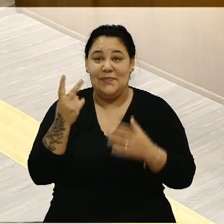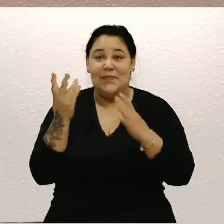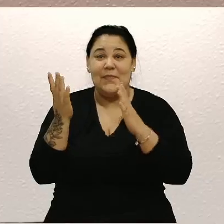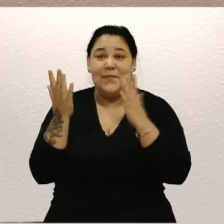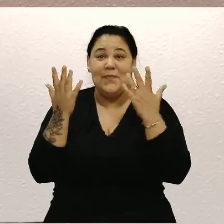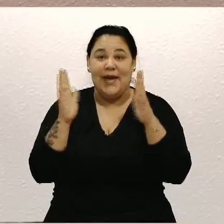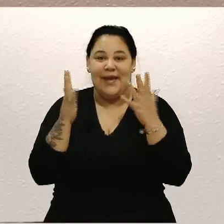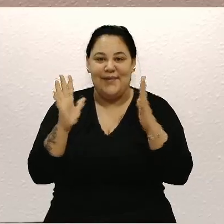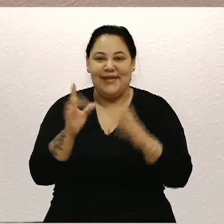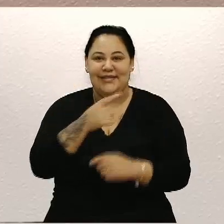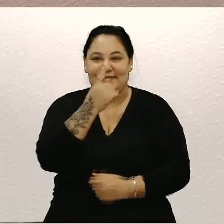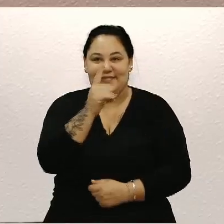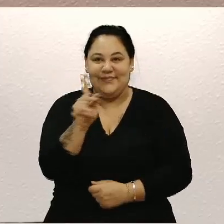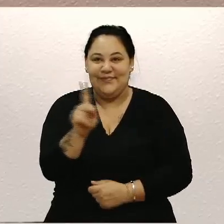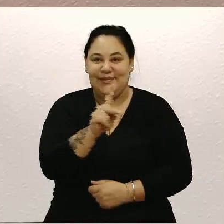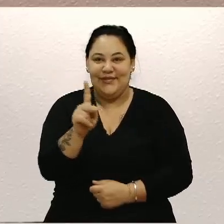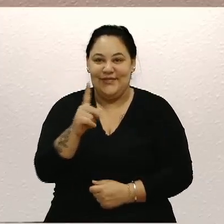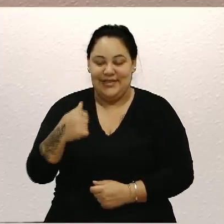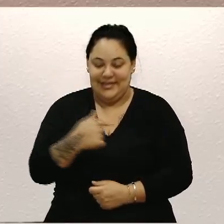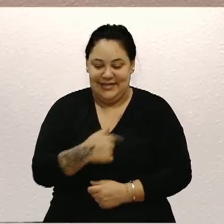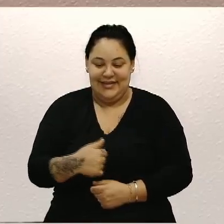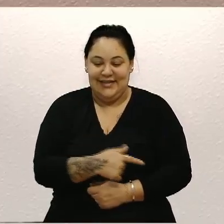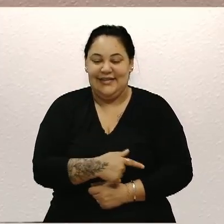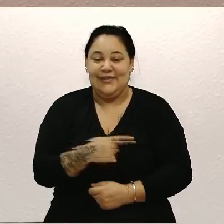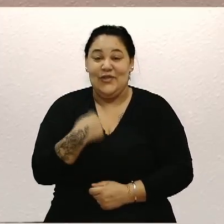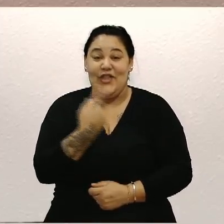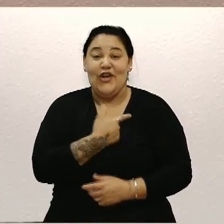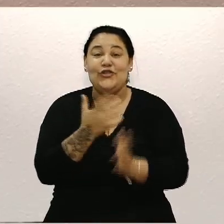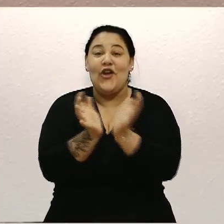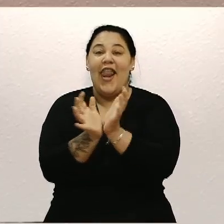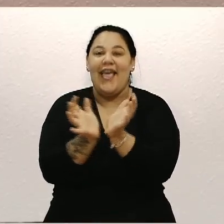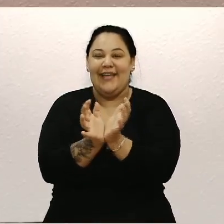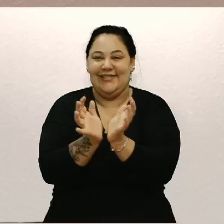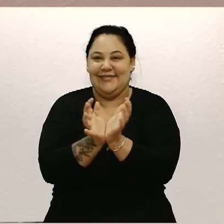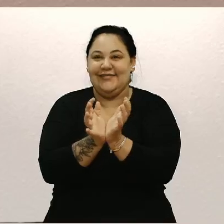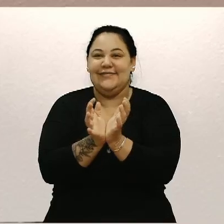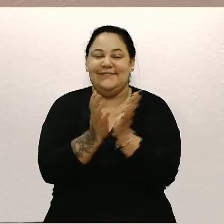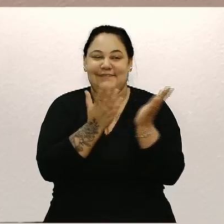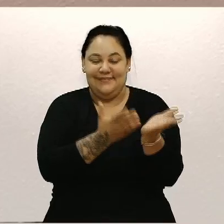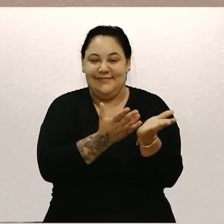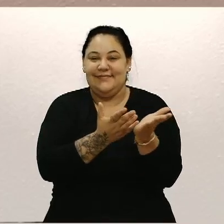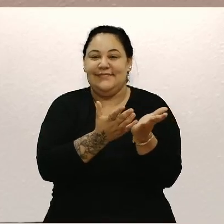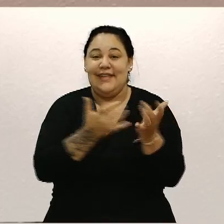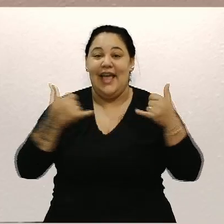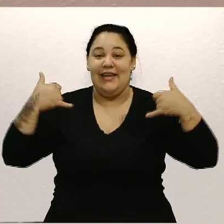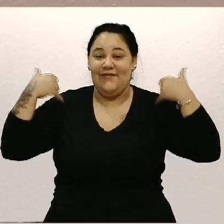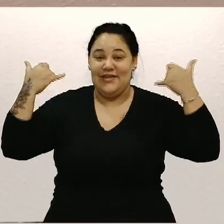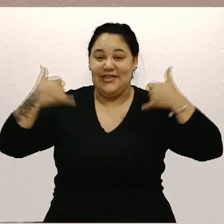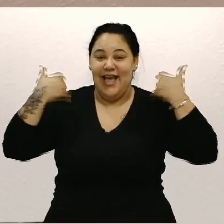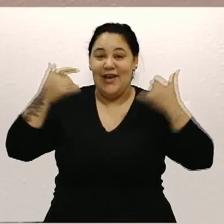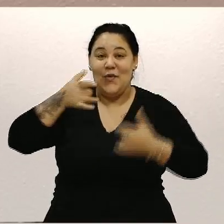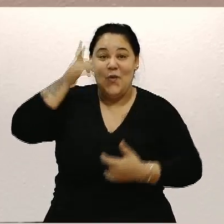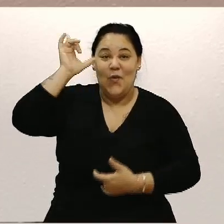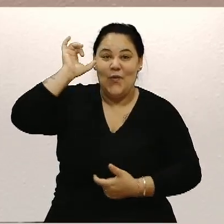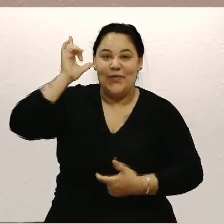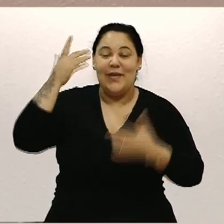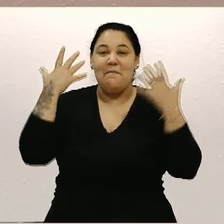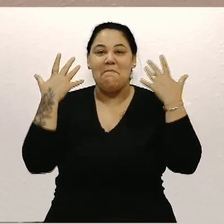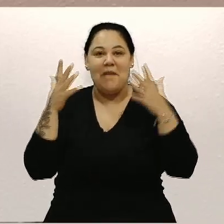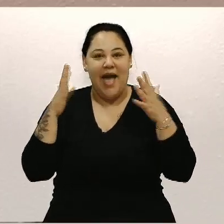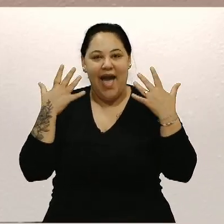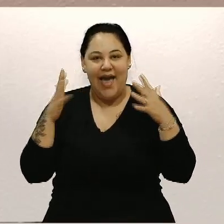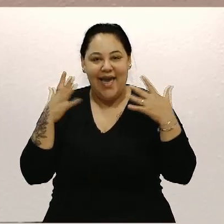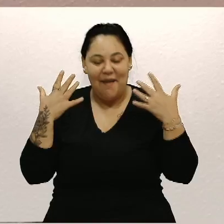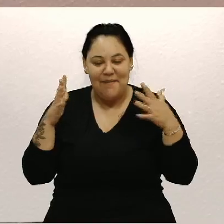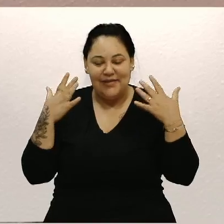Scalco já falou, que é o professor Zanquim, nosso colega aí que estava de aniversário ontem. Parabéns, professor Zanquim, o senhor é